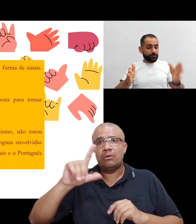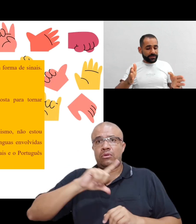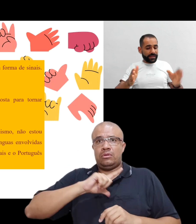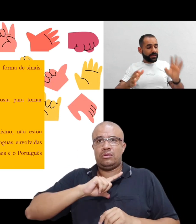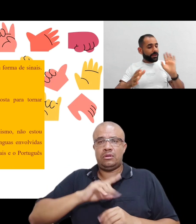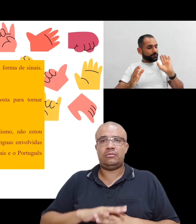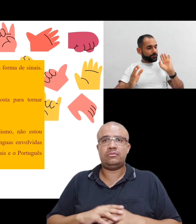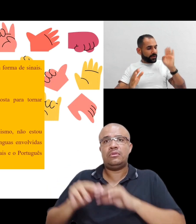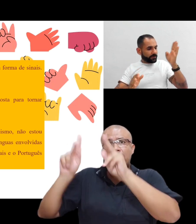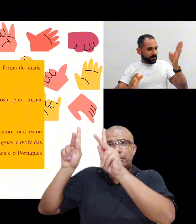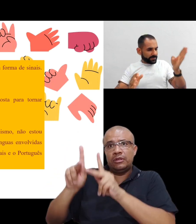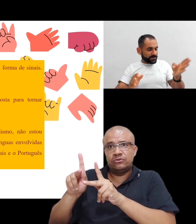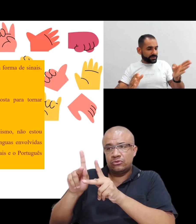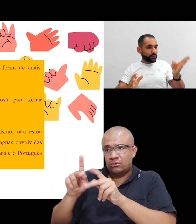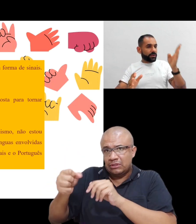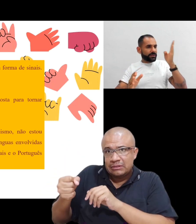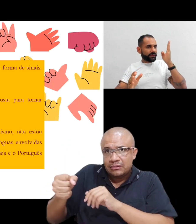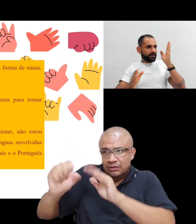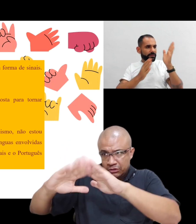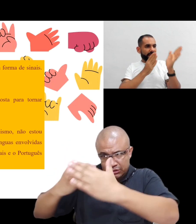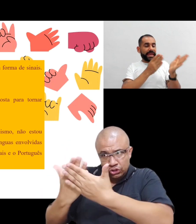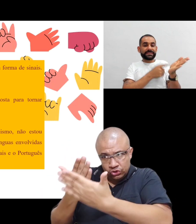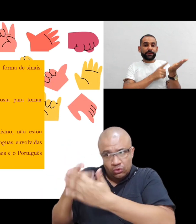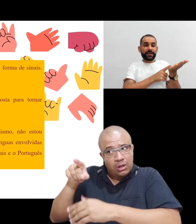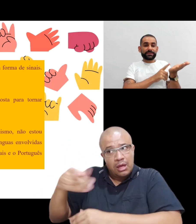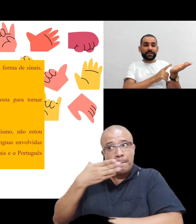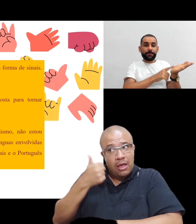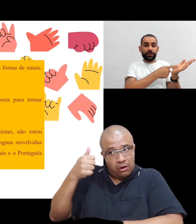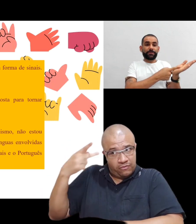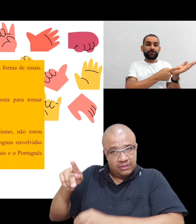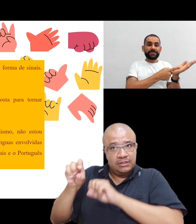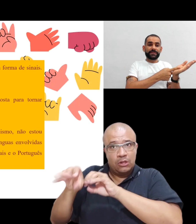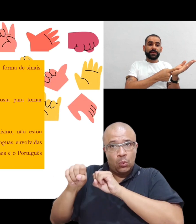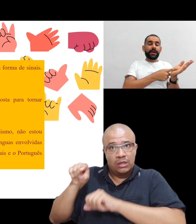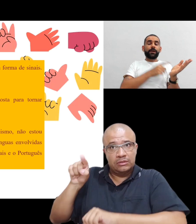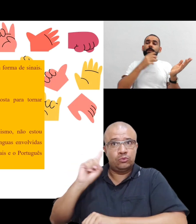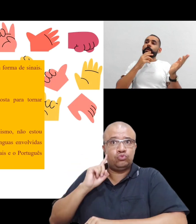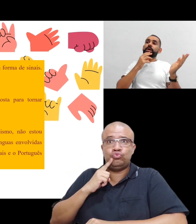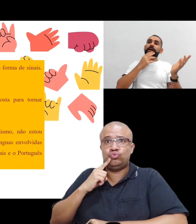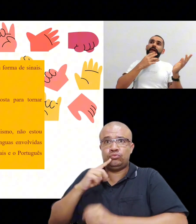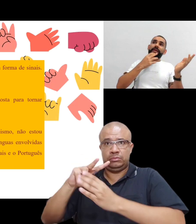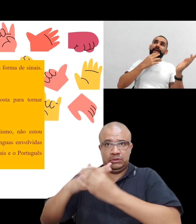que cada um tem. Fulano vai para a sua escola que essa educação aqui é melhor para você.